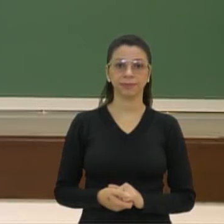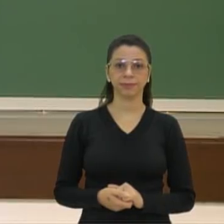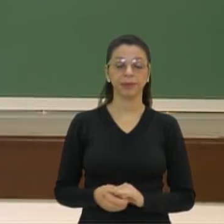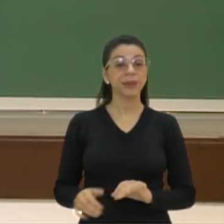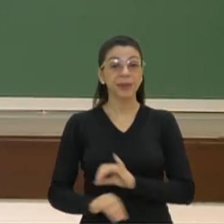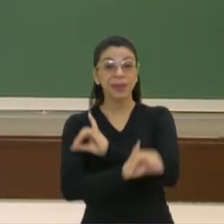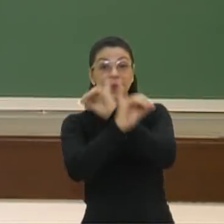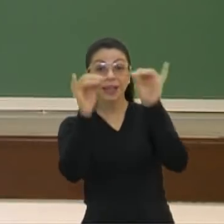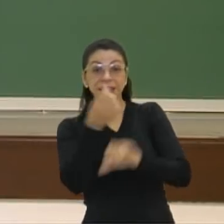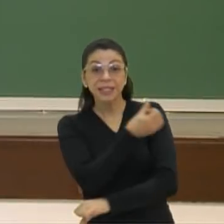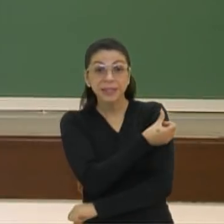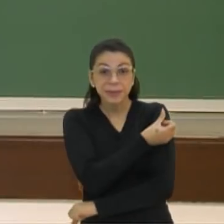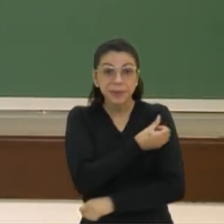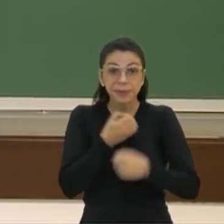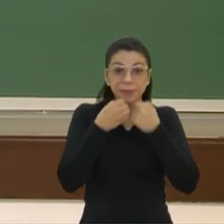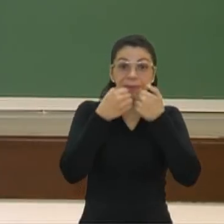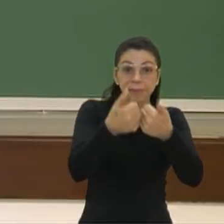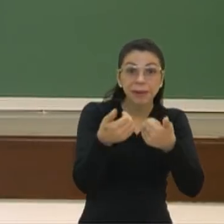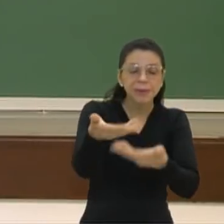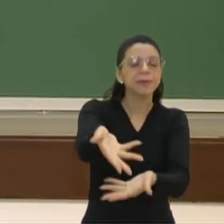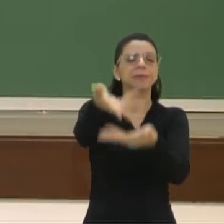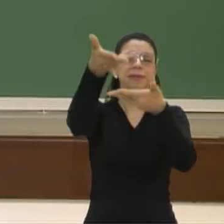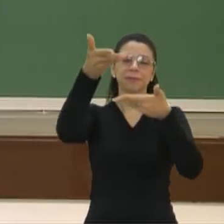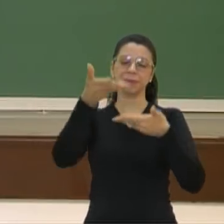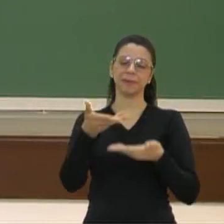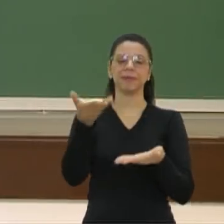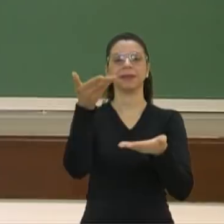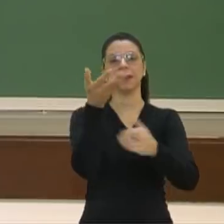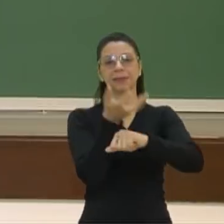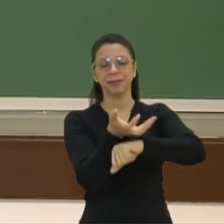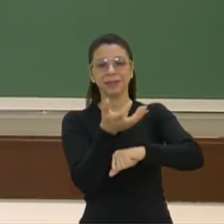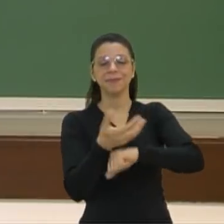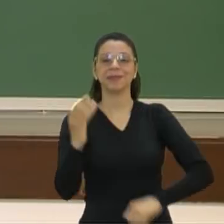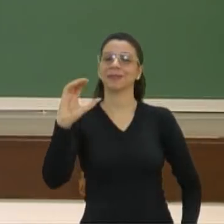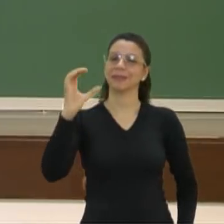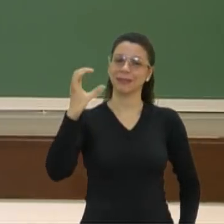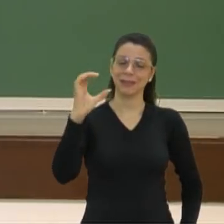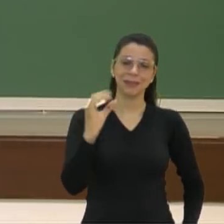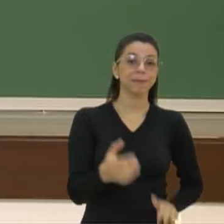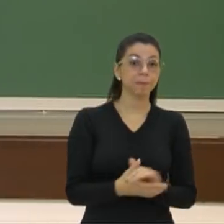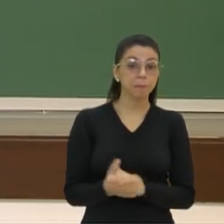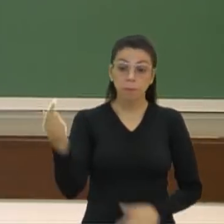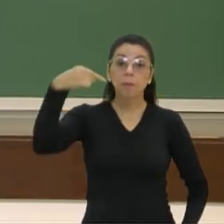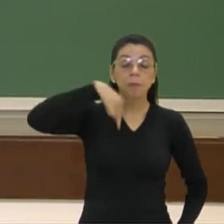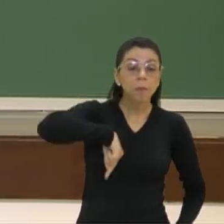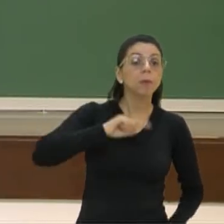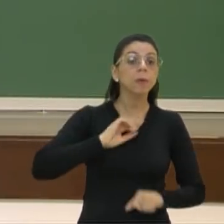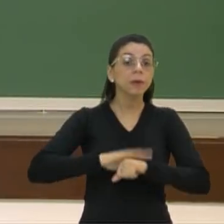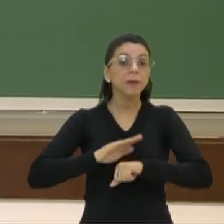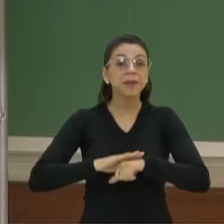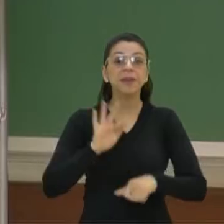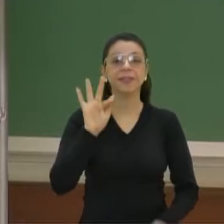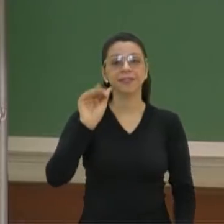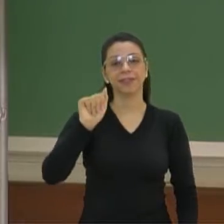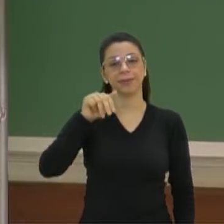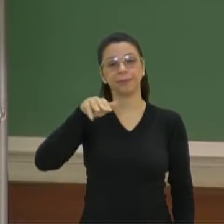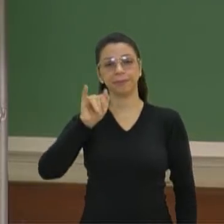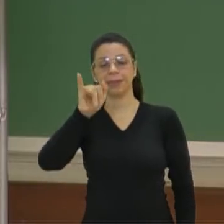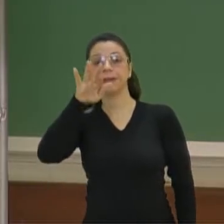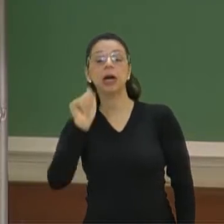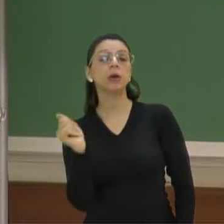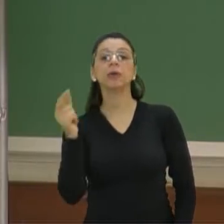Olá, sexto ano, tudo bom com vocês? Sejam bem-vindos a mais uma aula de ciências. É o professor Fabiano, ele está aqui de volta